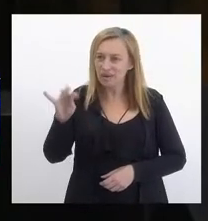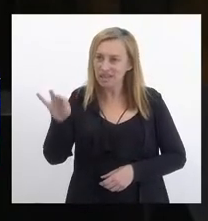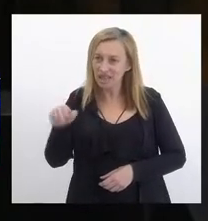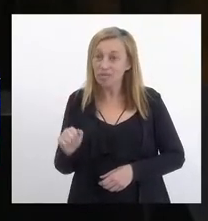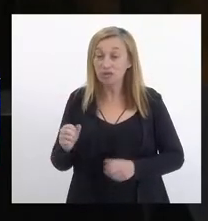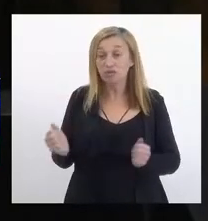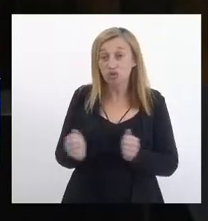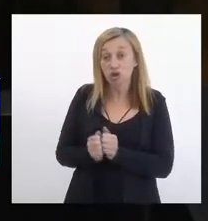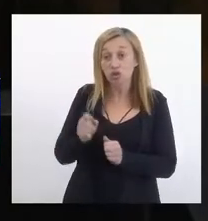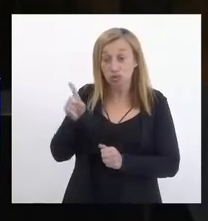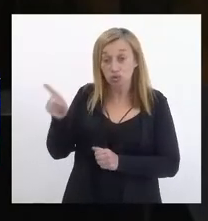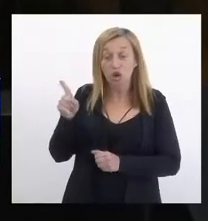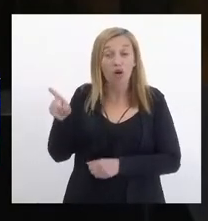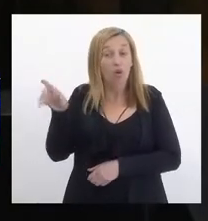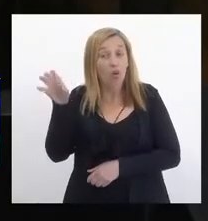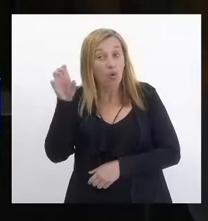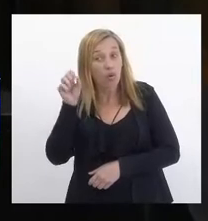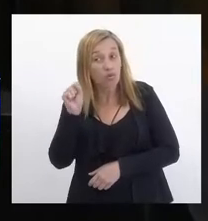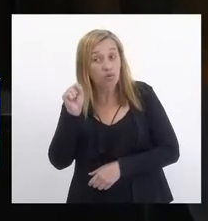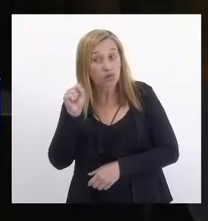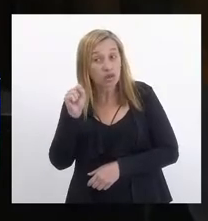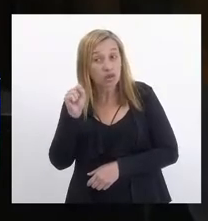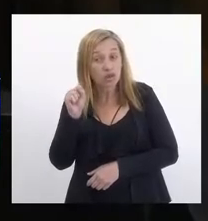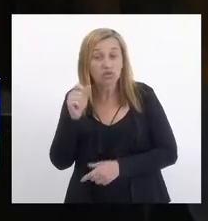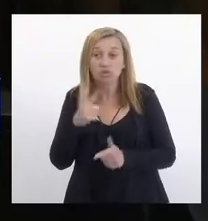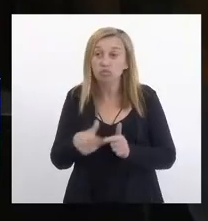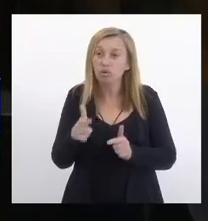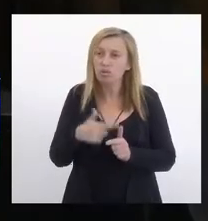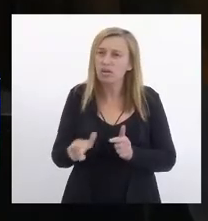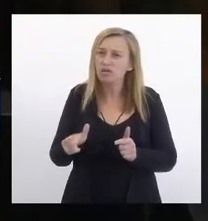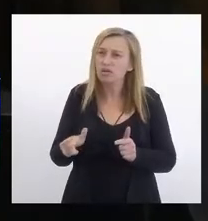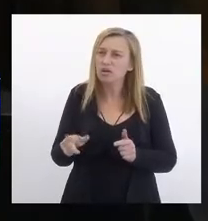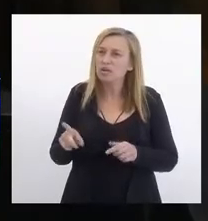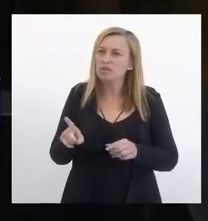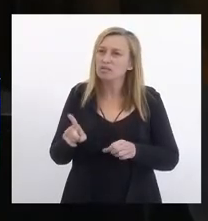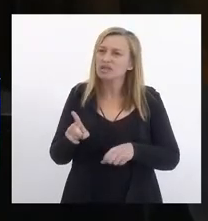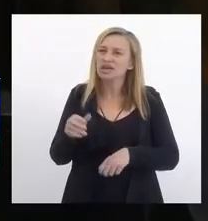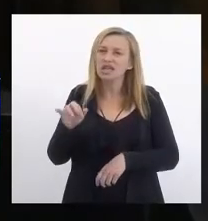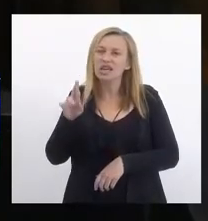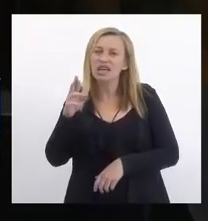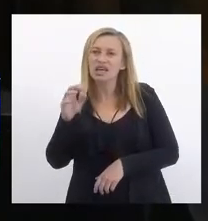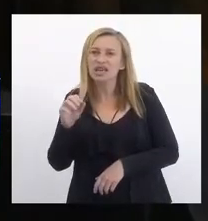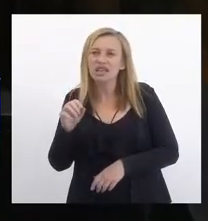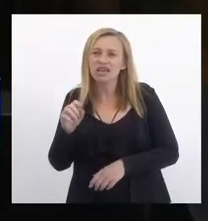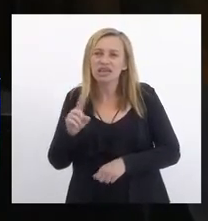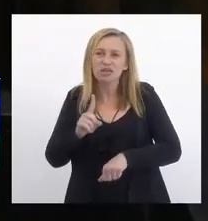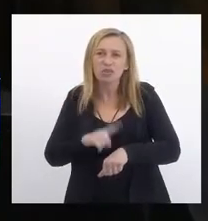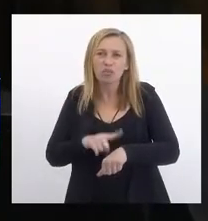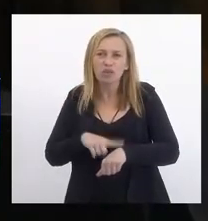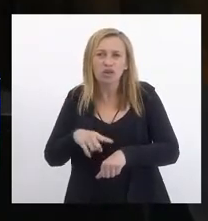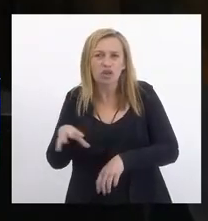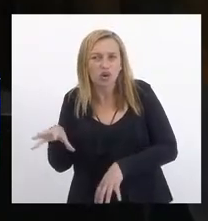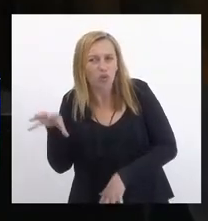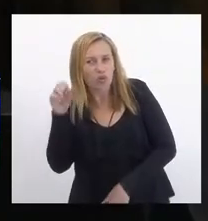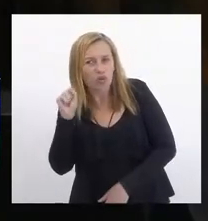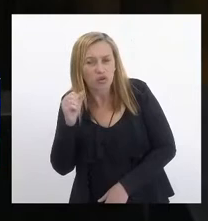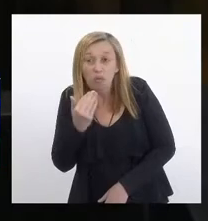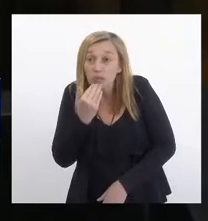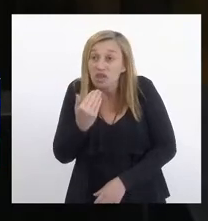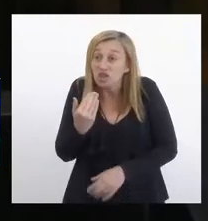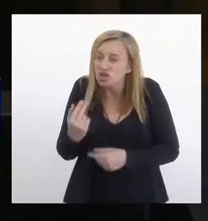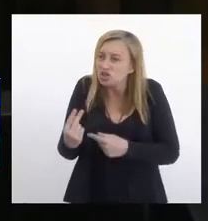com ela, ouvi as demandas, mas através daquele áudio, deputado, eu recebi como um pedido